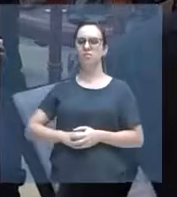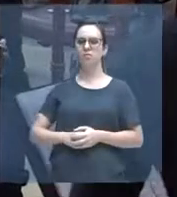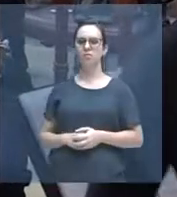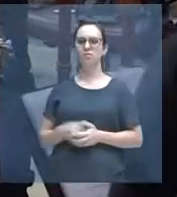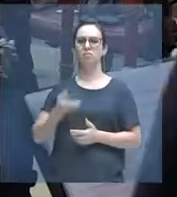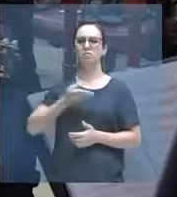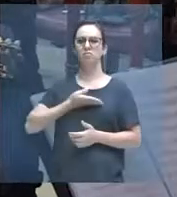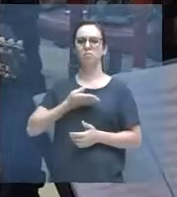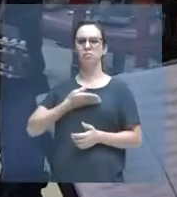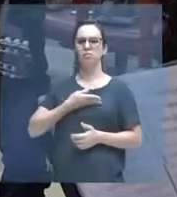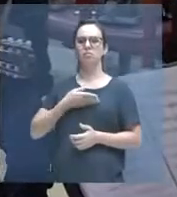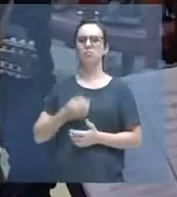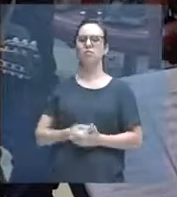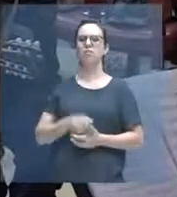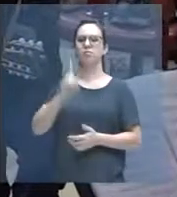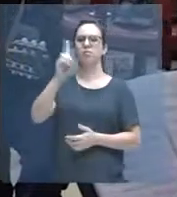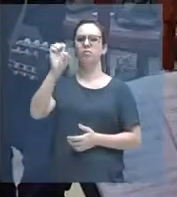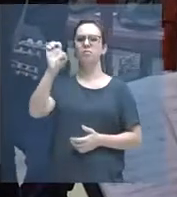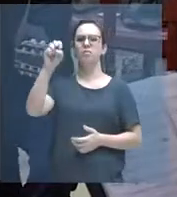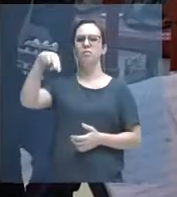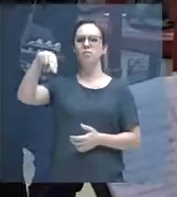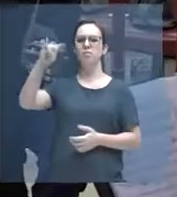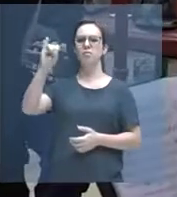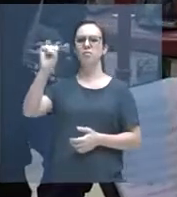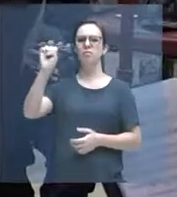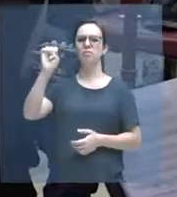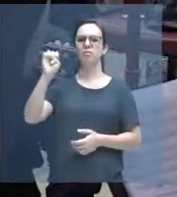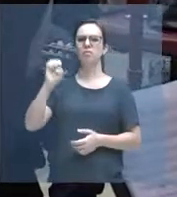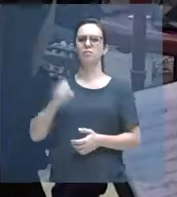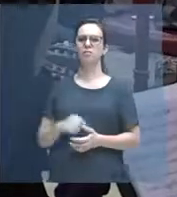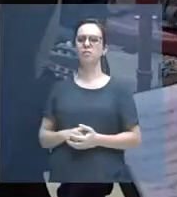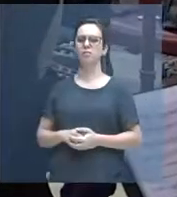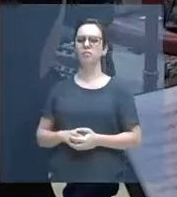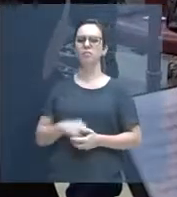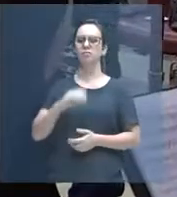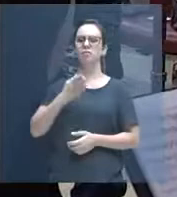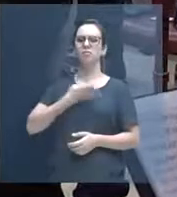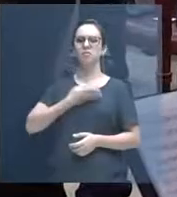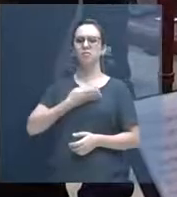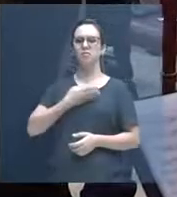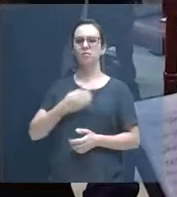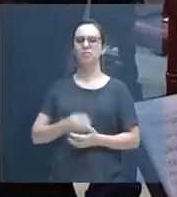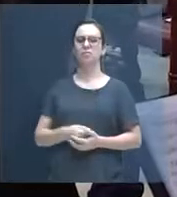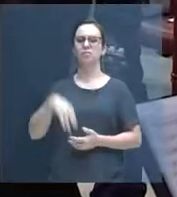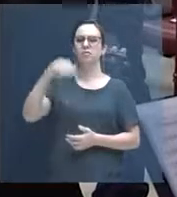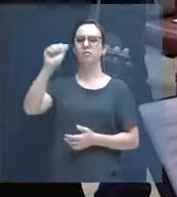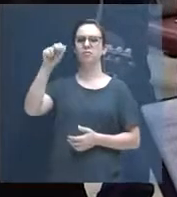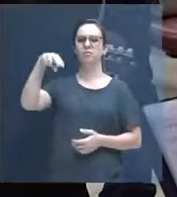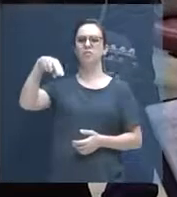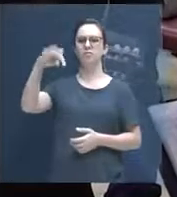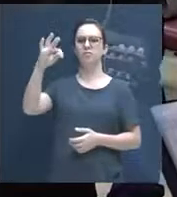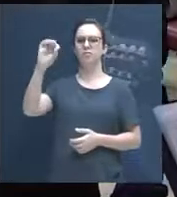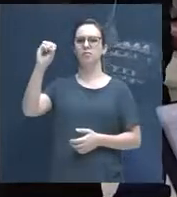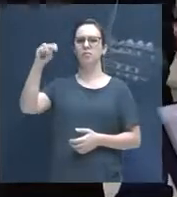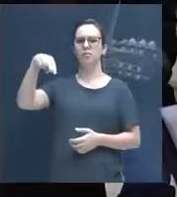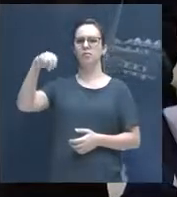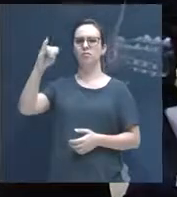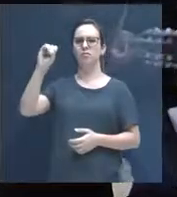do homenageado. Antônio José Barbosa, André Carbonieri de